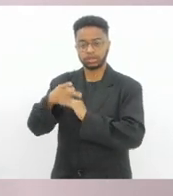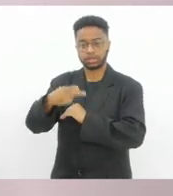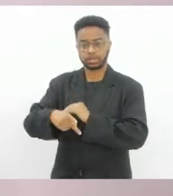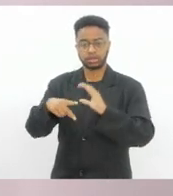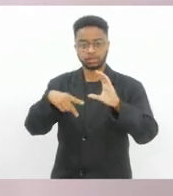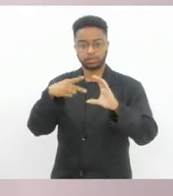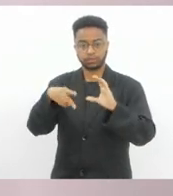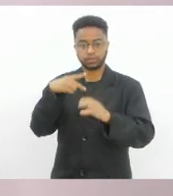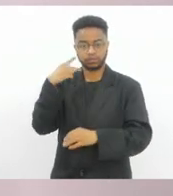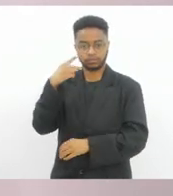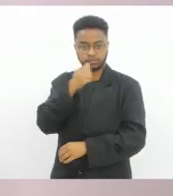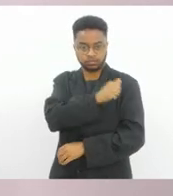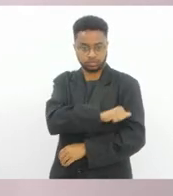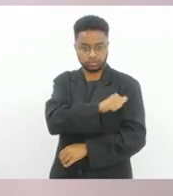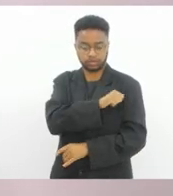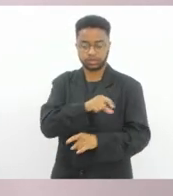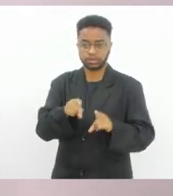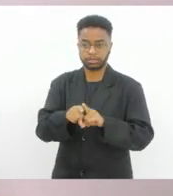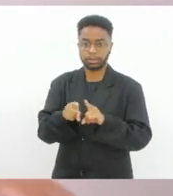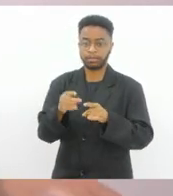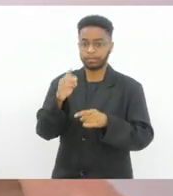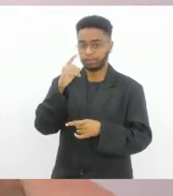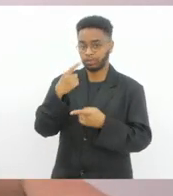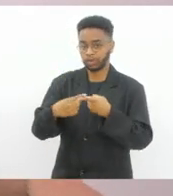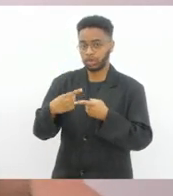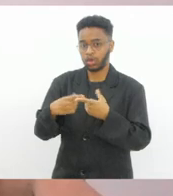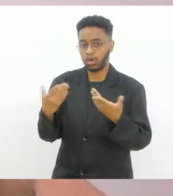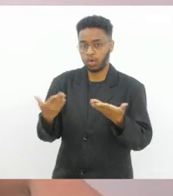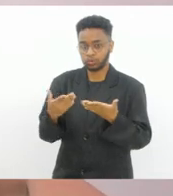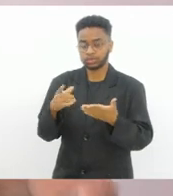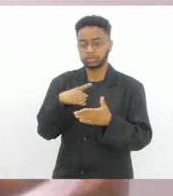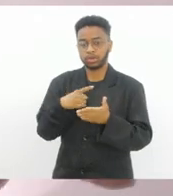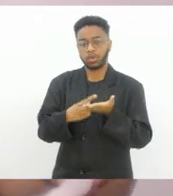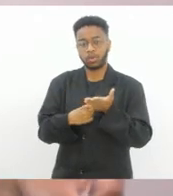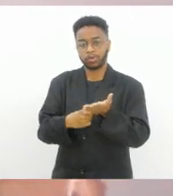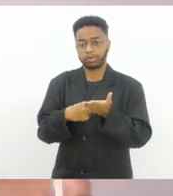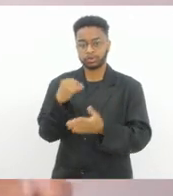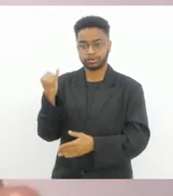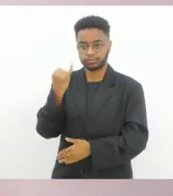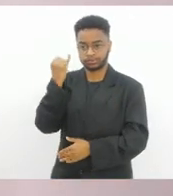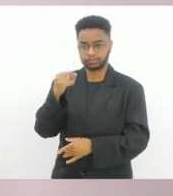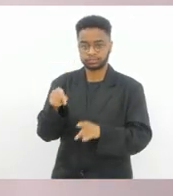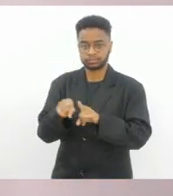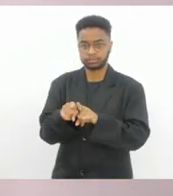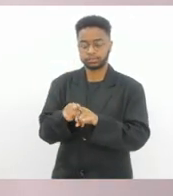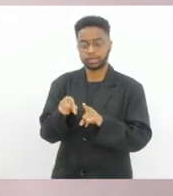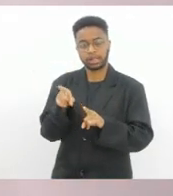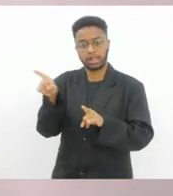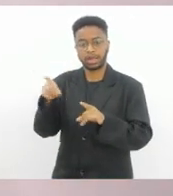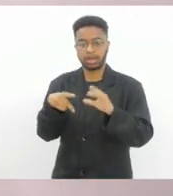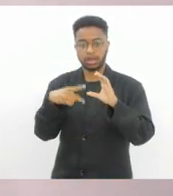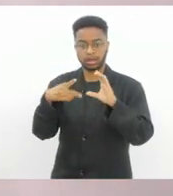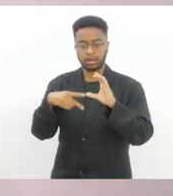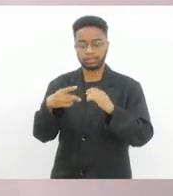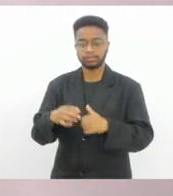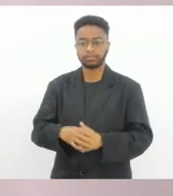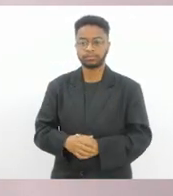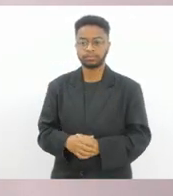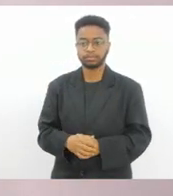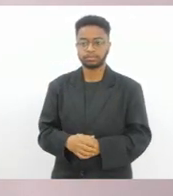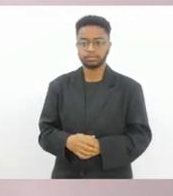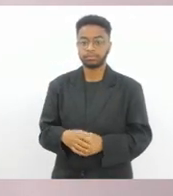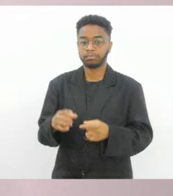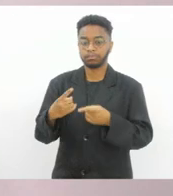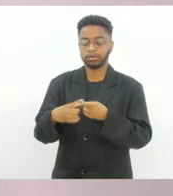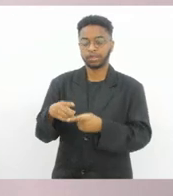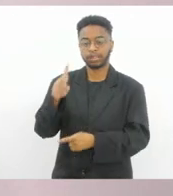de Janeiro, em especial porque hoje está numa empreitada importante naquela casa legislativa, em memória